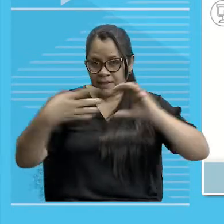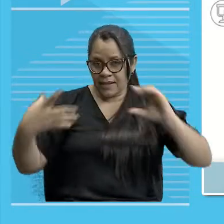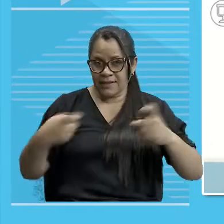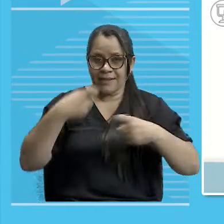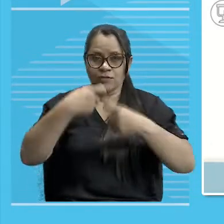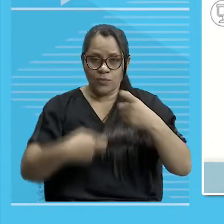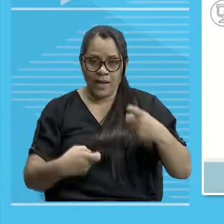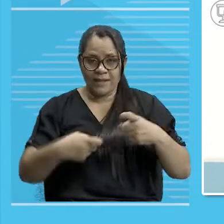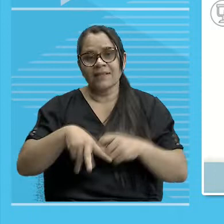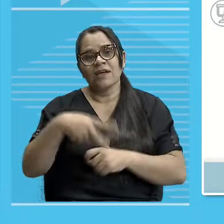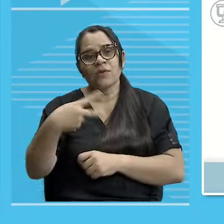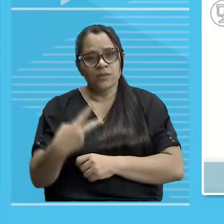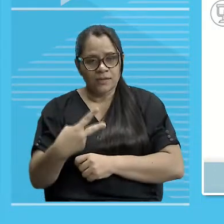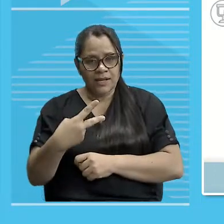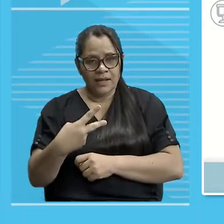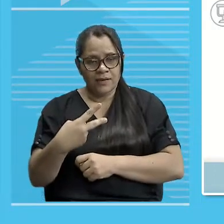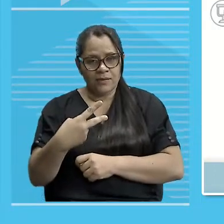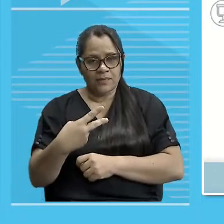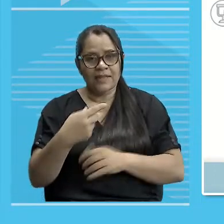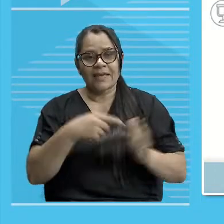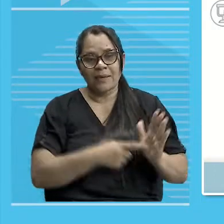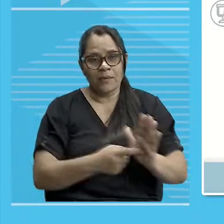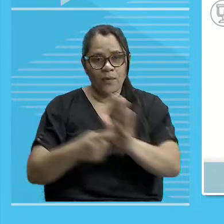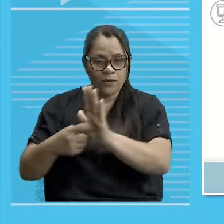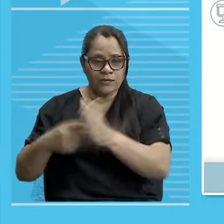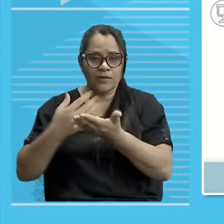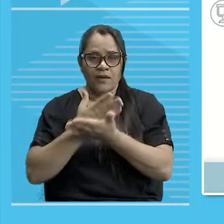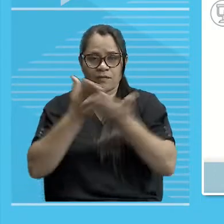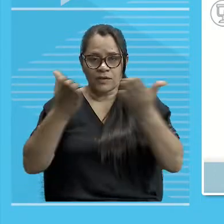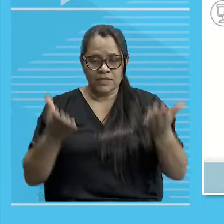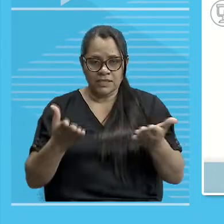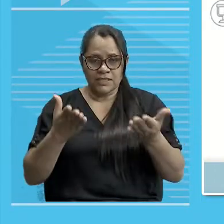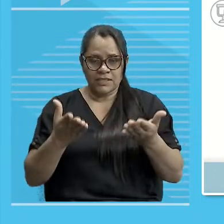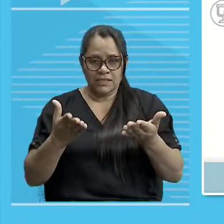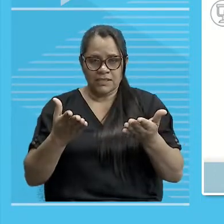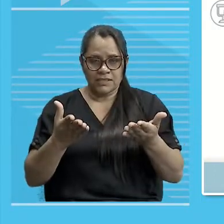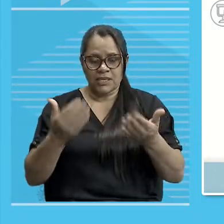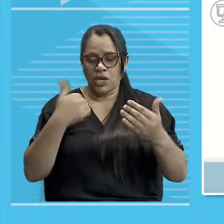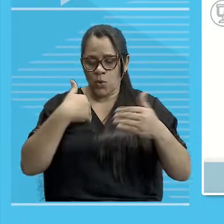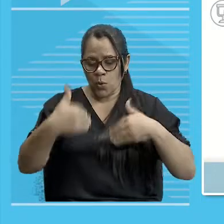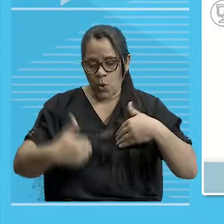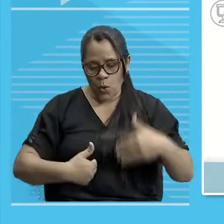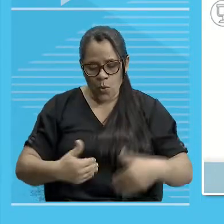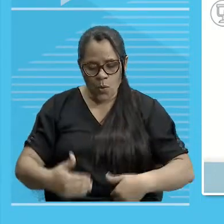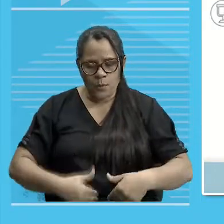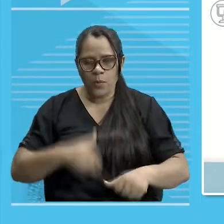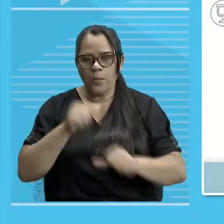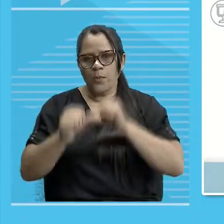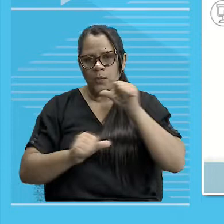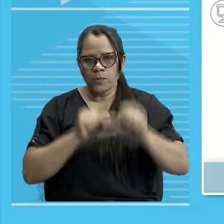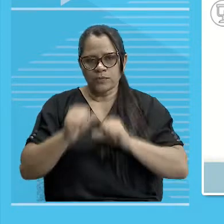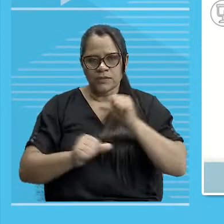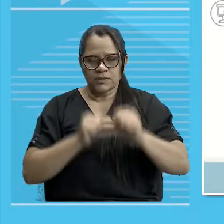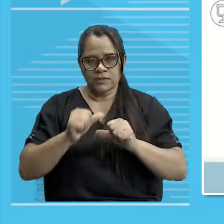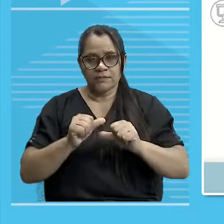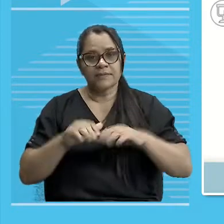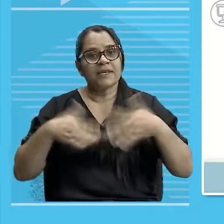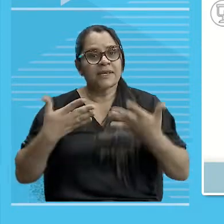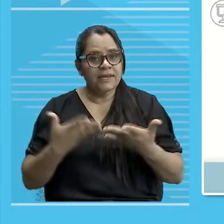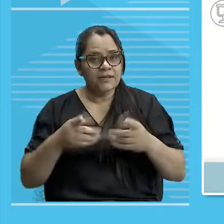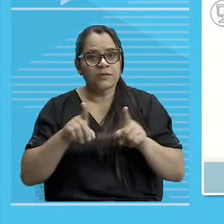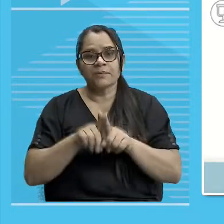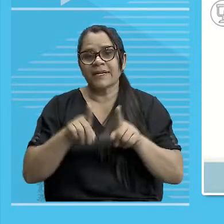secundários que informam para você que o seu corpo está em mudanças. E isso